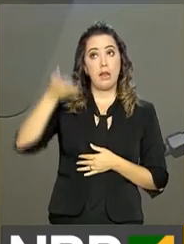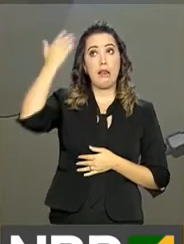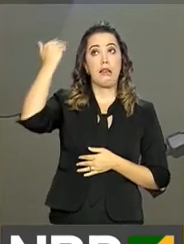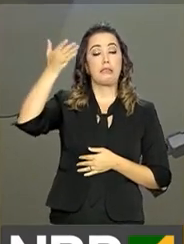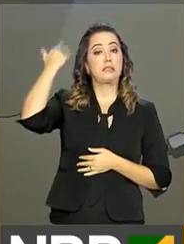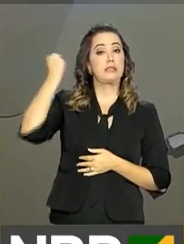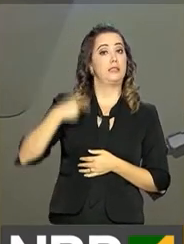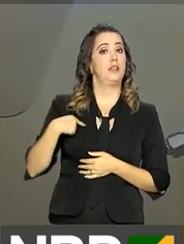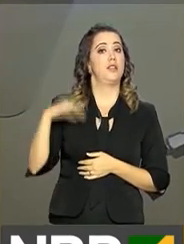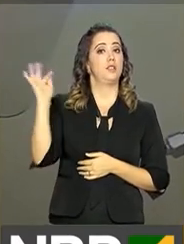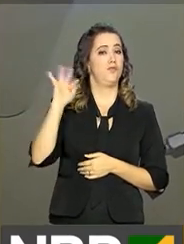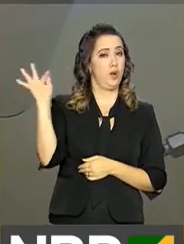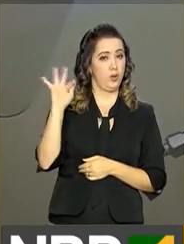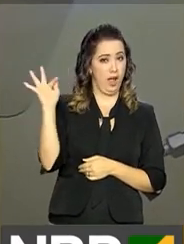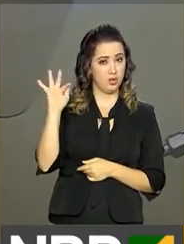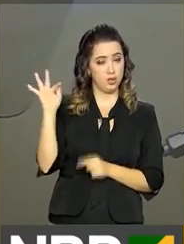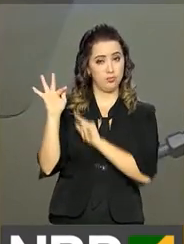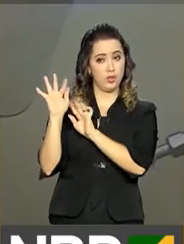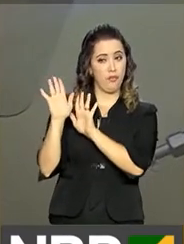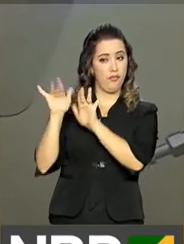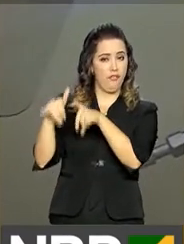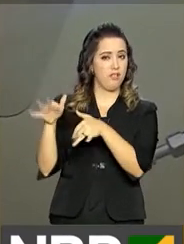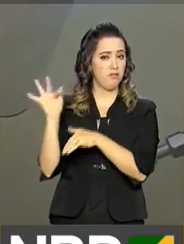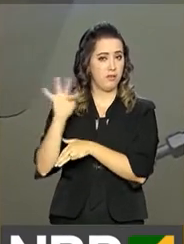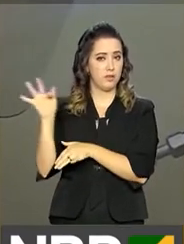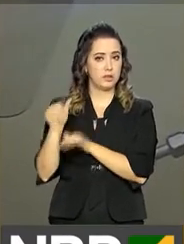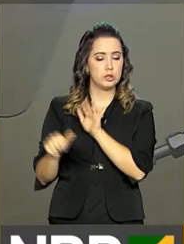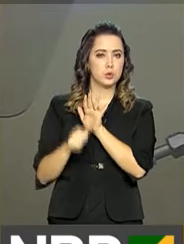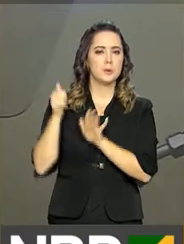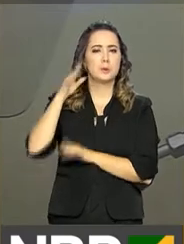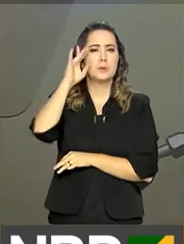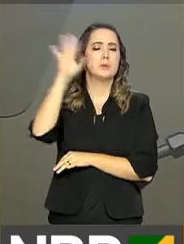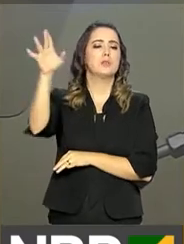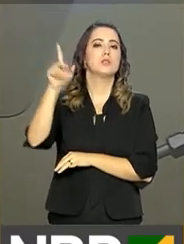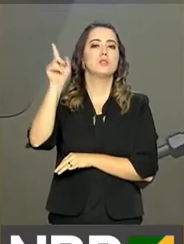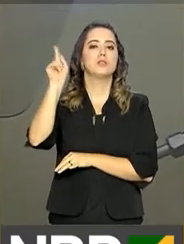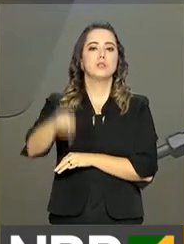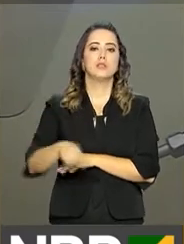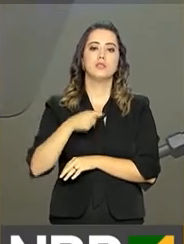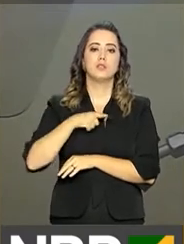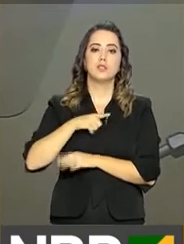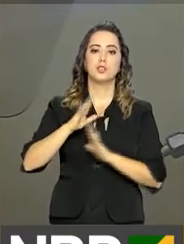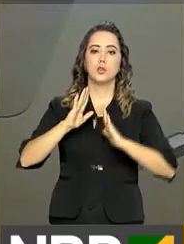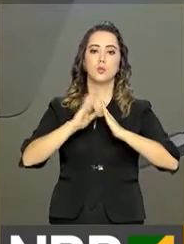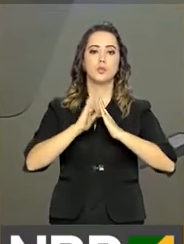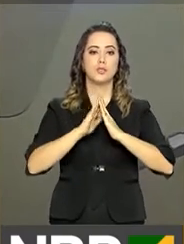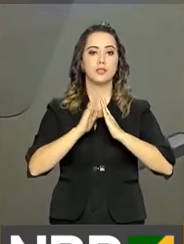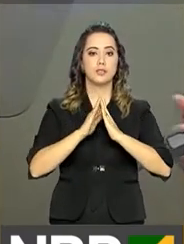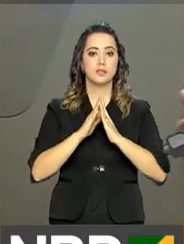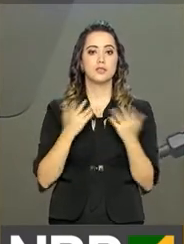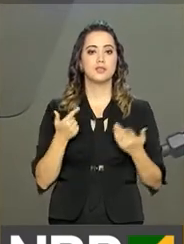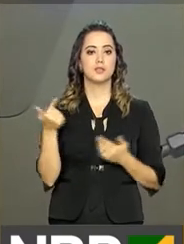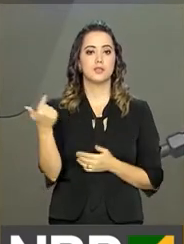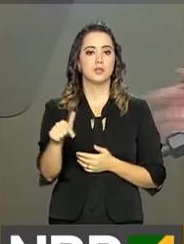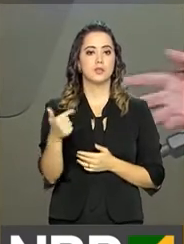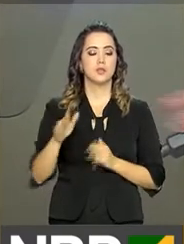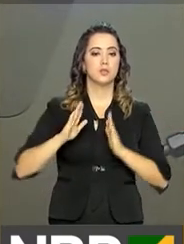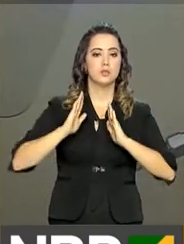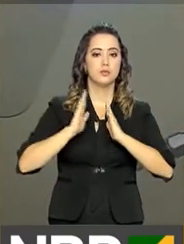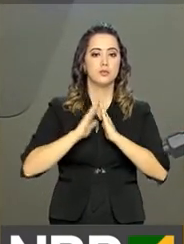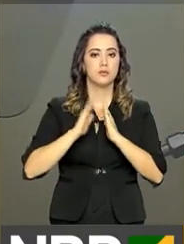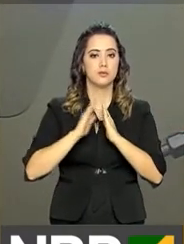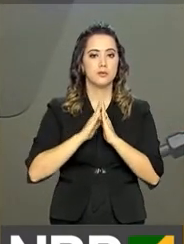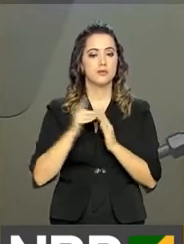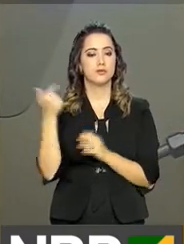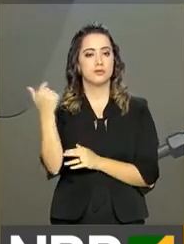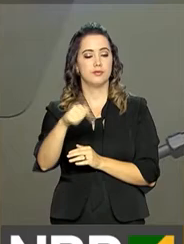não é? Terminei a faculdade, meu primeiro sonho era ter um imóvel meu, porque eu não tinha uma casa própria, um